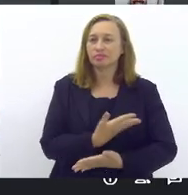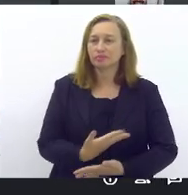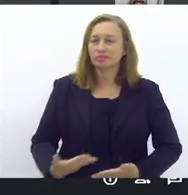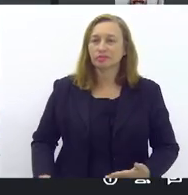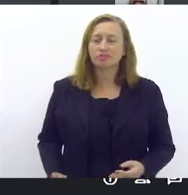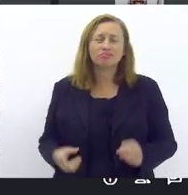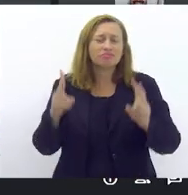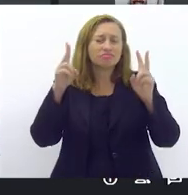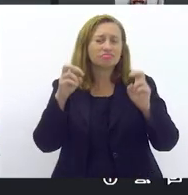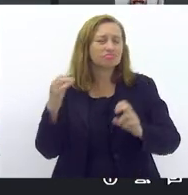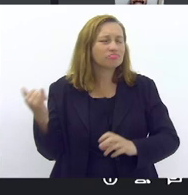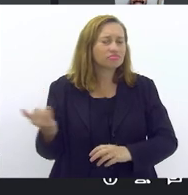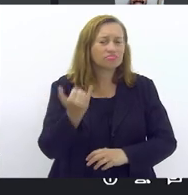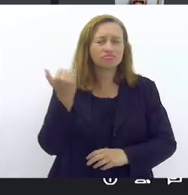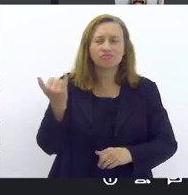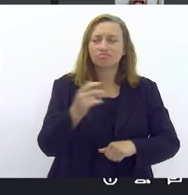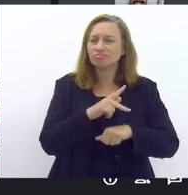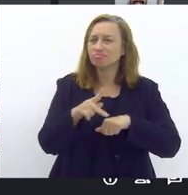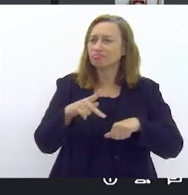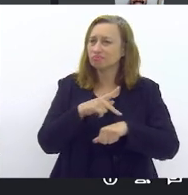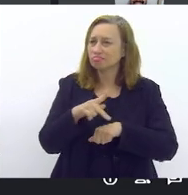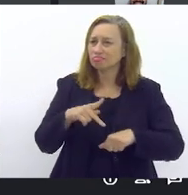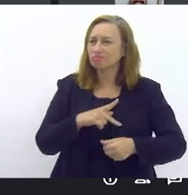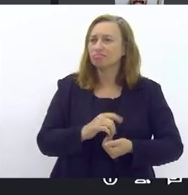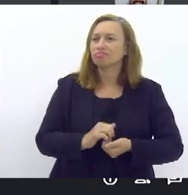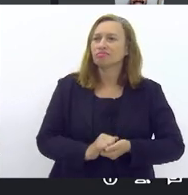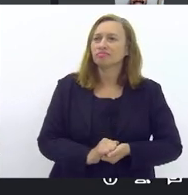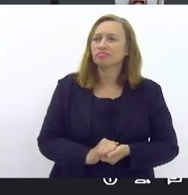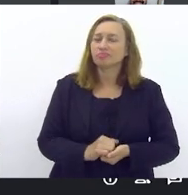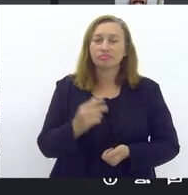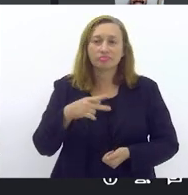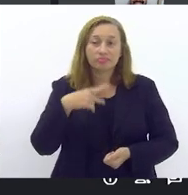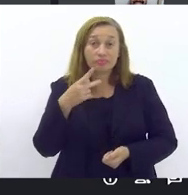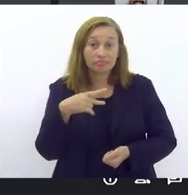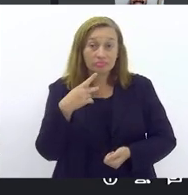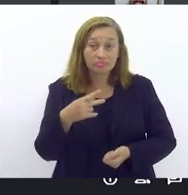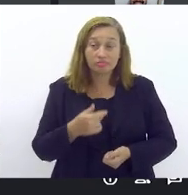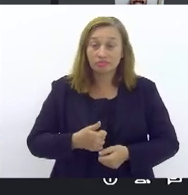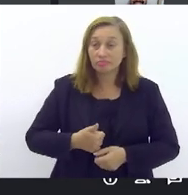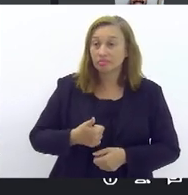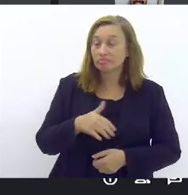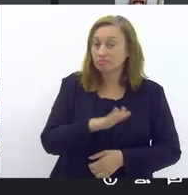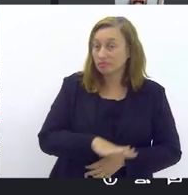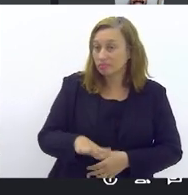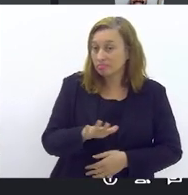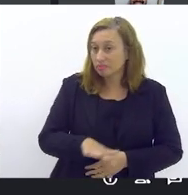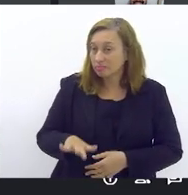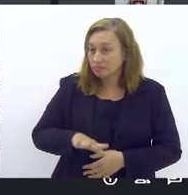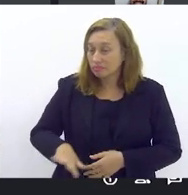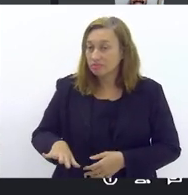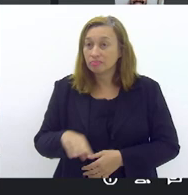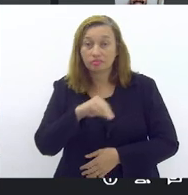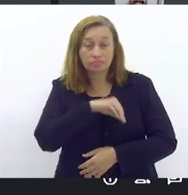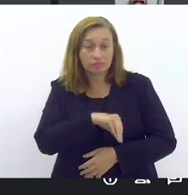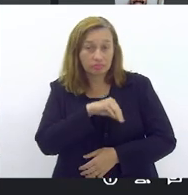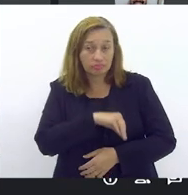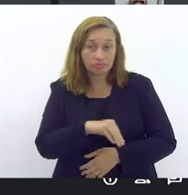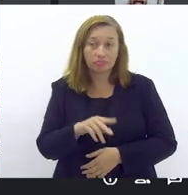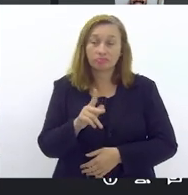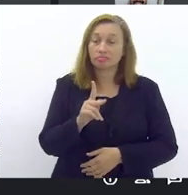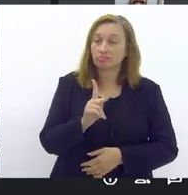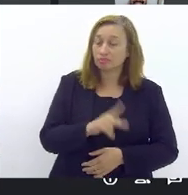tão relevantes no nosso país. Vai tratar da primeiríssima infância e também do piso nacional da educação.